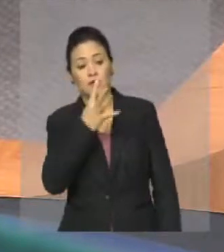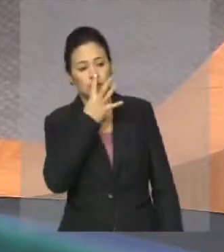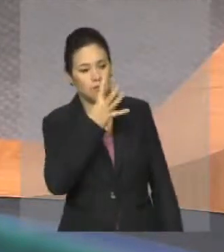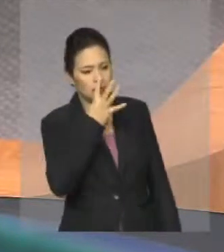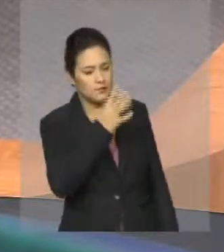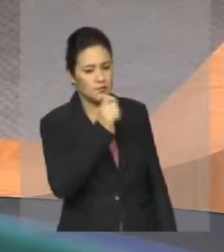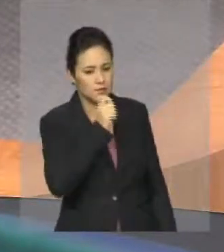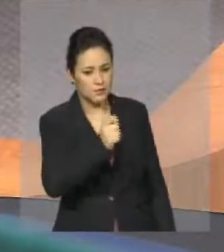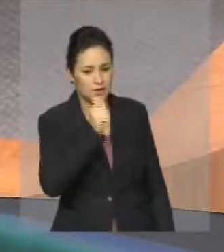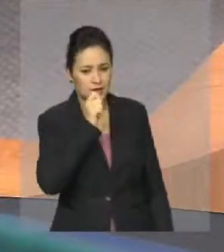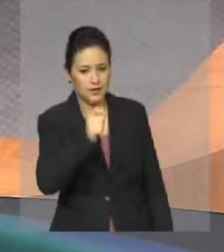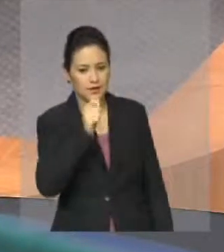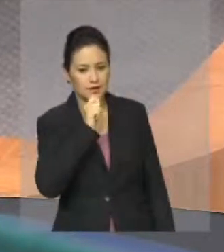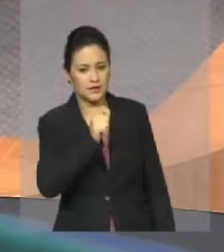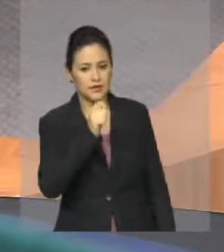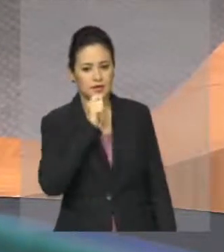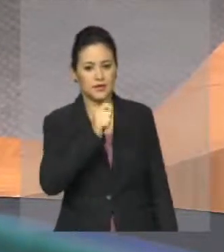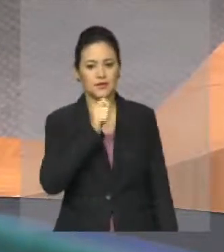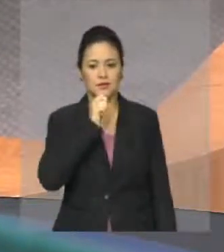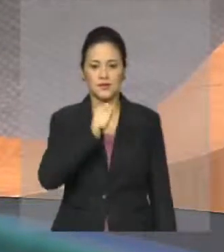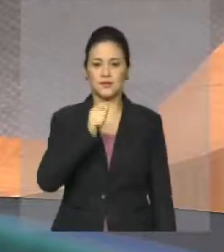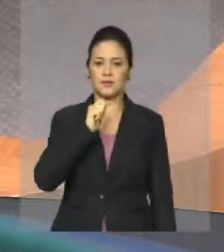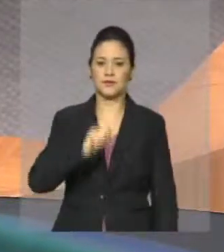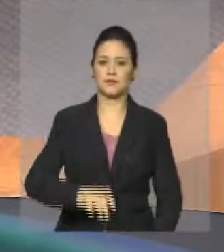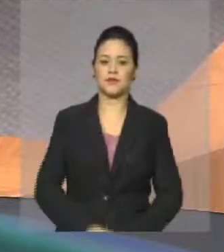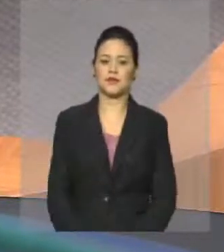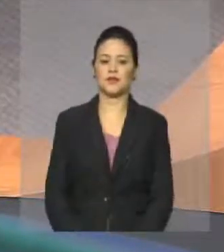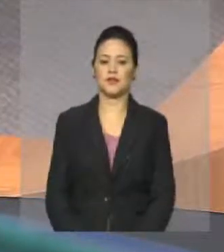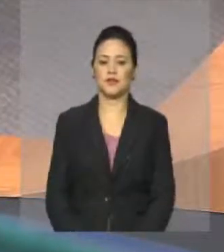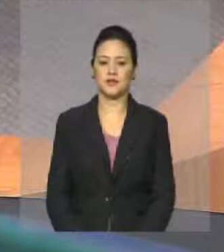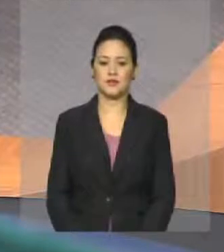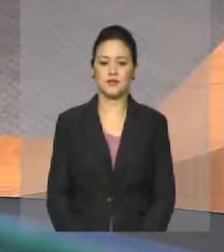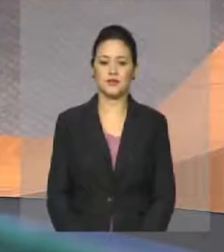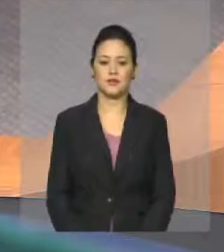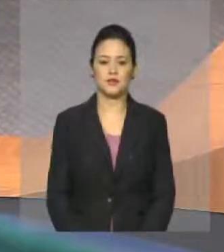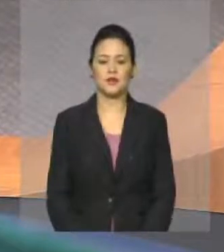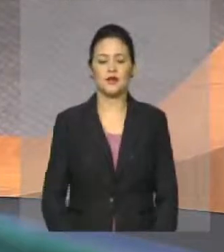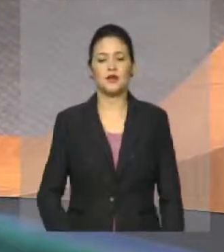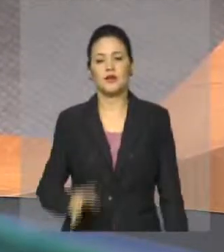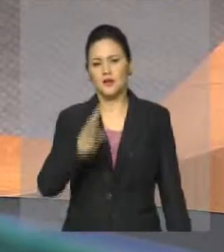também saiu um relatório aqui do Fórum Brasileiro de Segurança Pública,